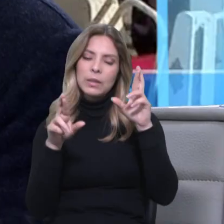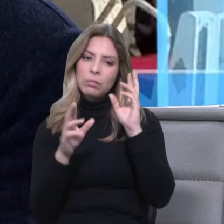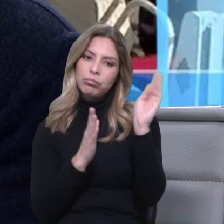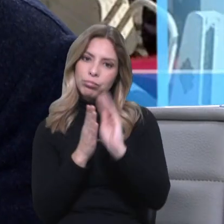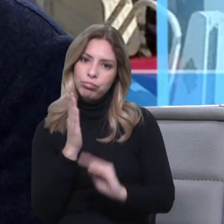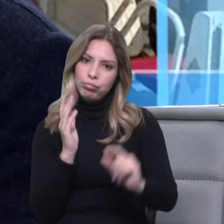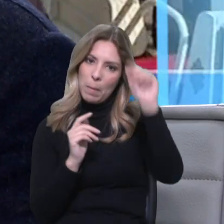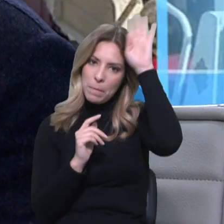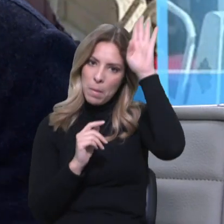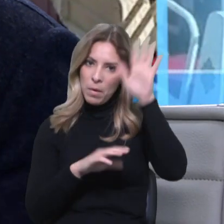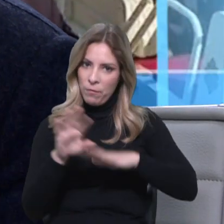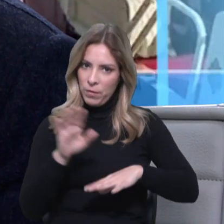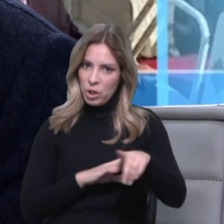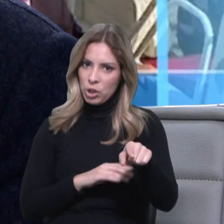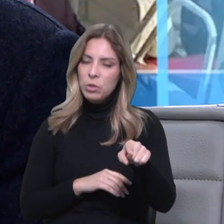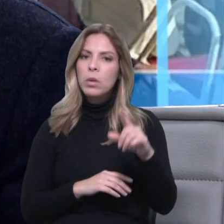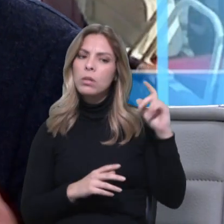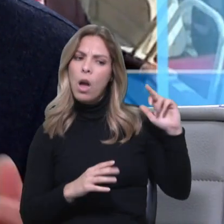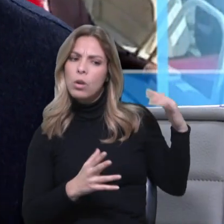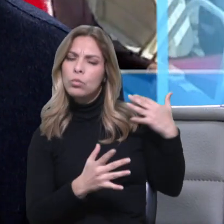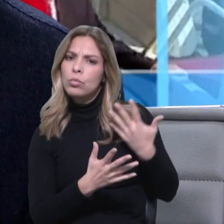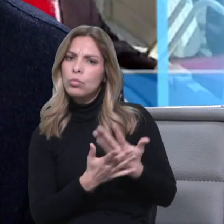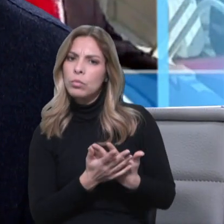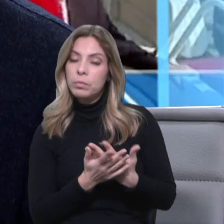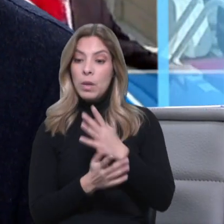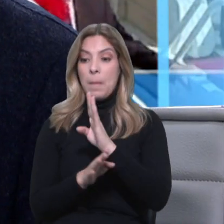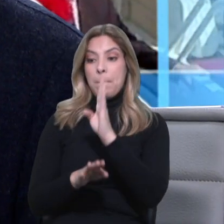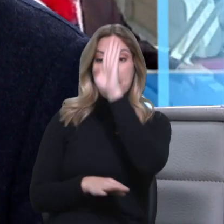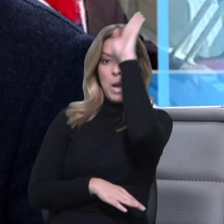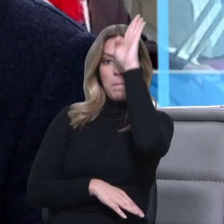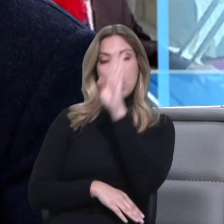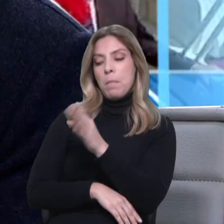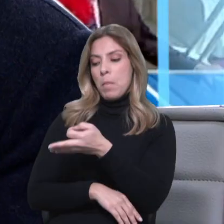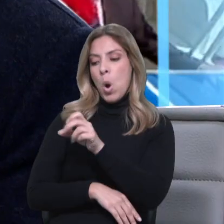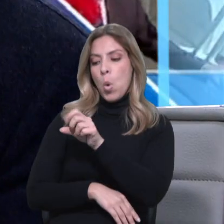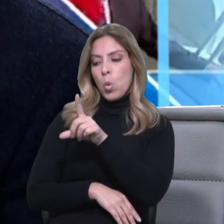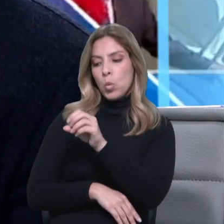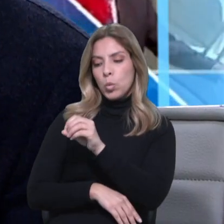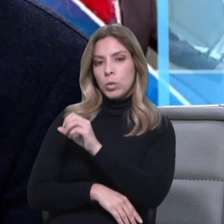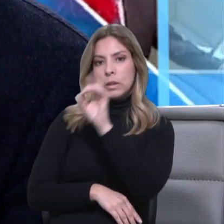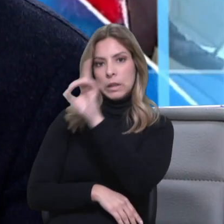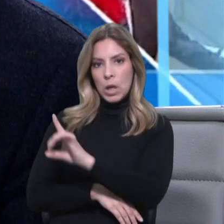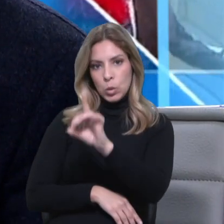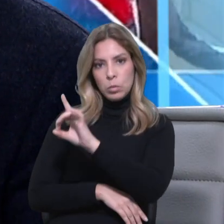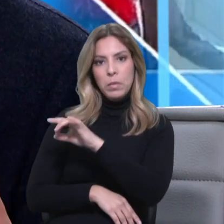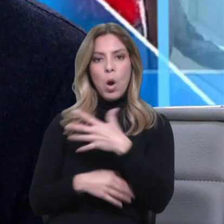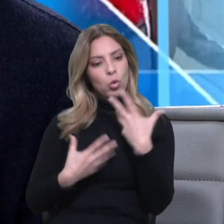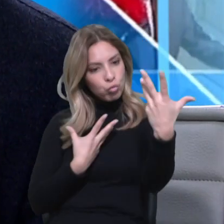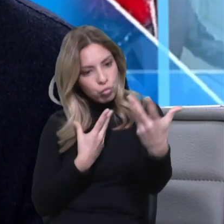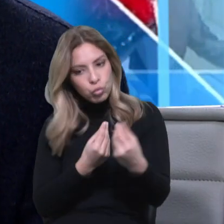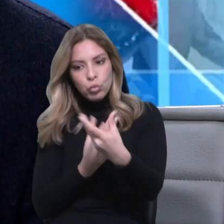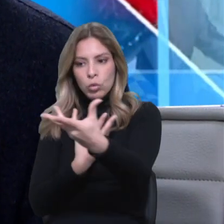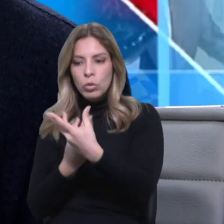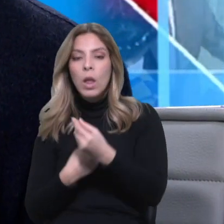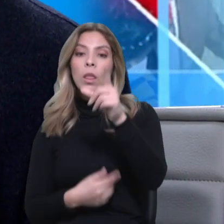que de facto nós passámos ao longo dos anos, desde o Papa Paulo VI, que começou com a questão de podemos orar juntos, o Papa João